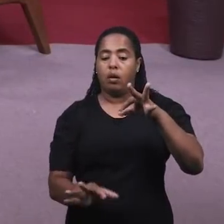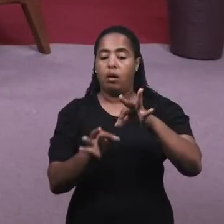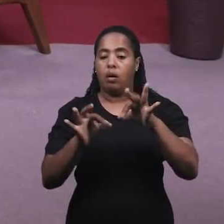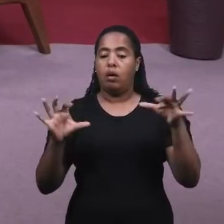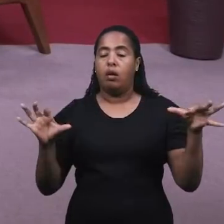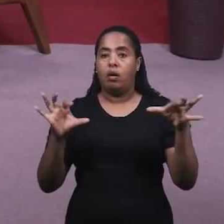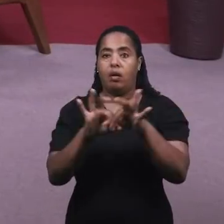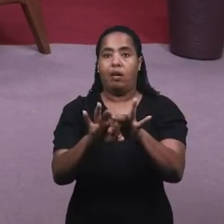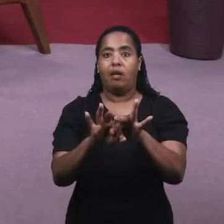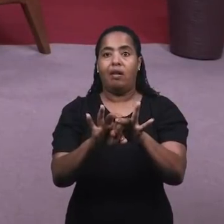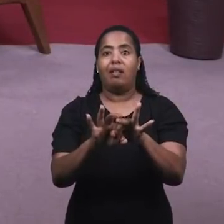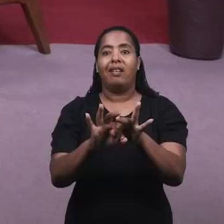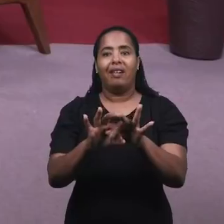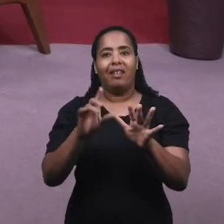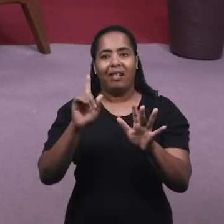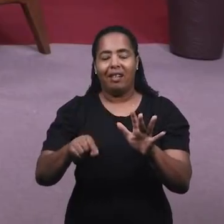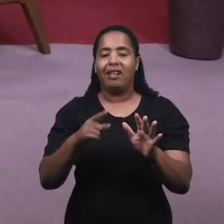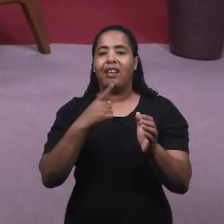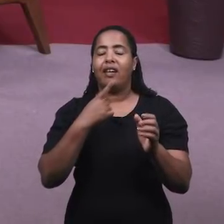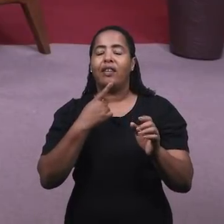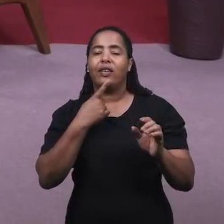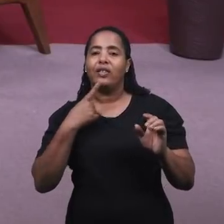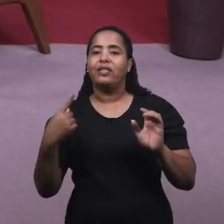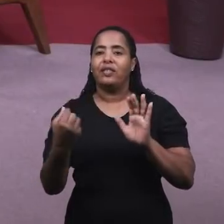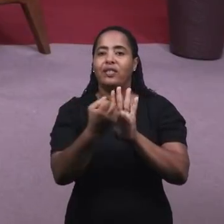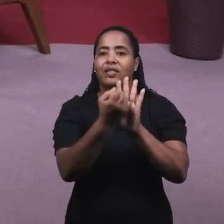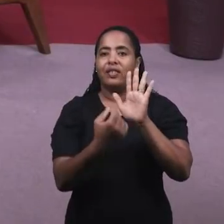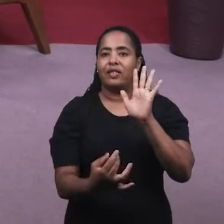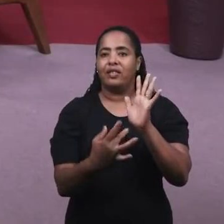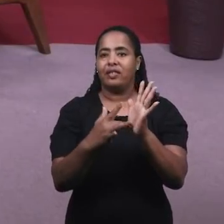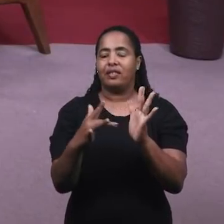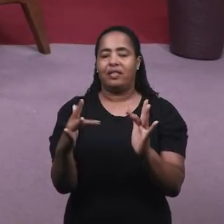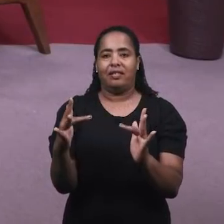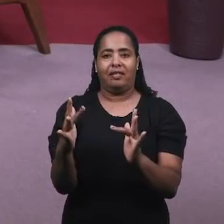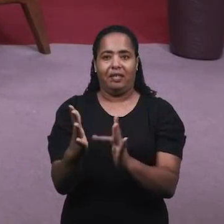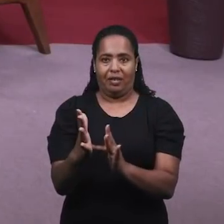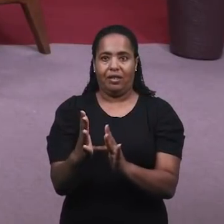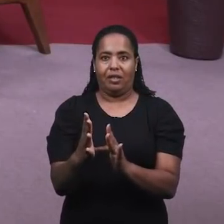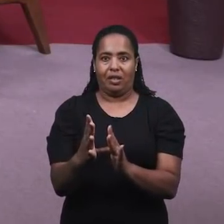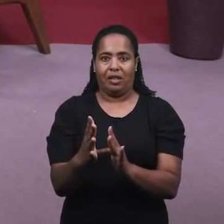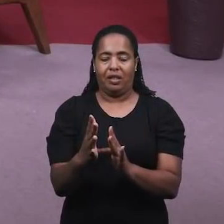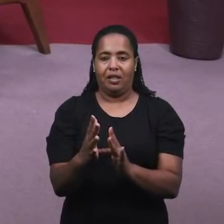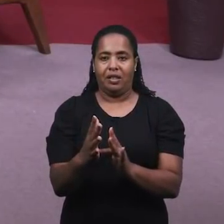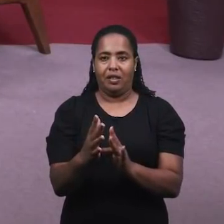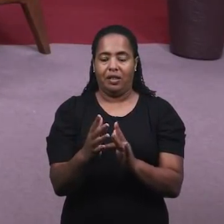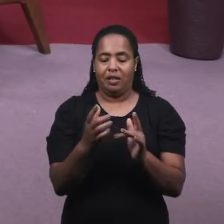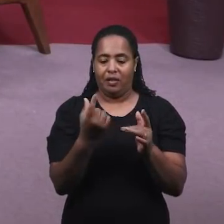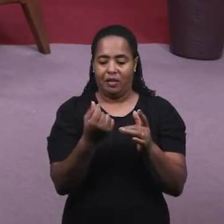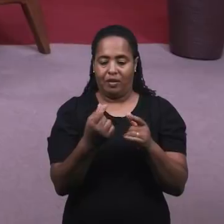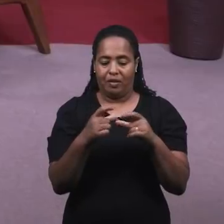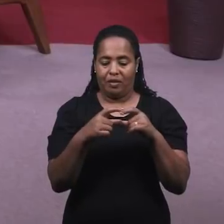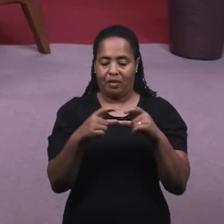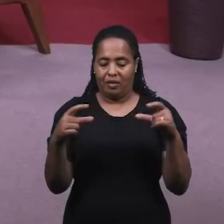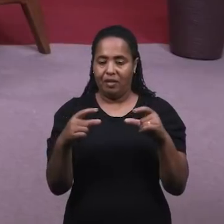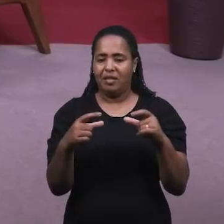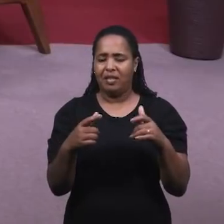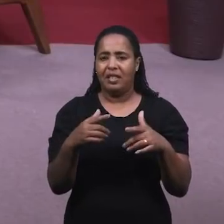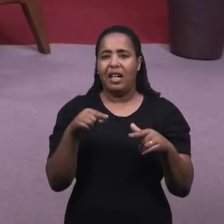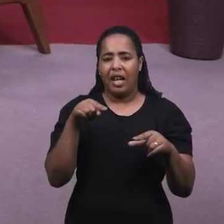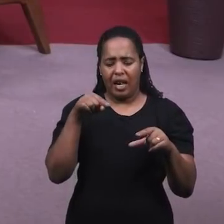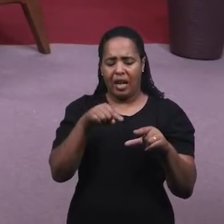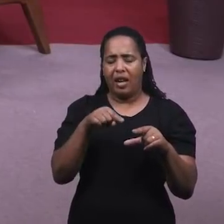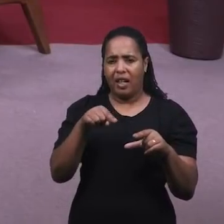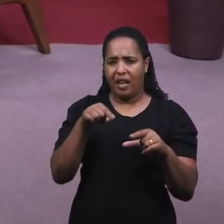sangue de Jesus. E a cruz, que foi a cédula, ou seja, aquilo que nos